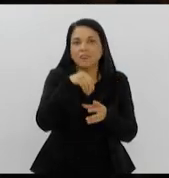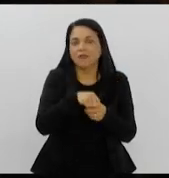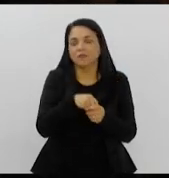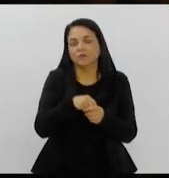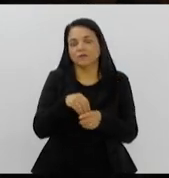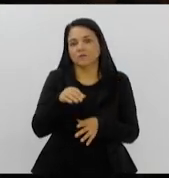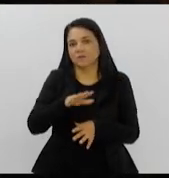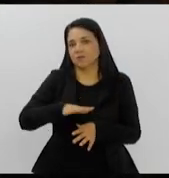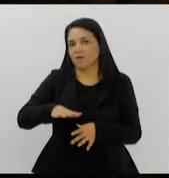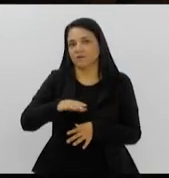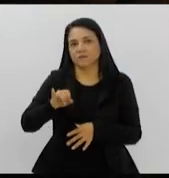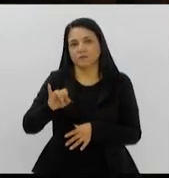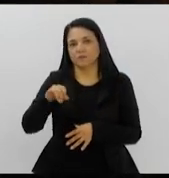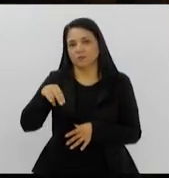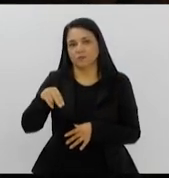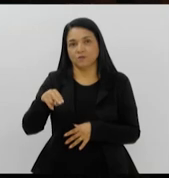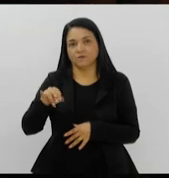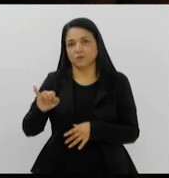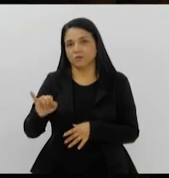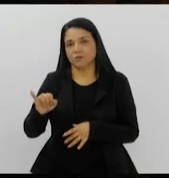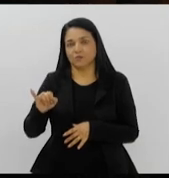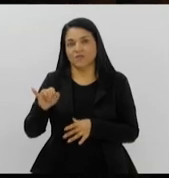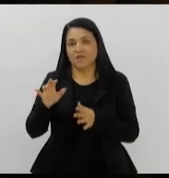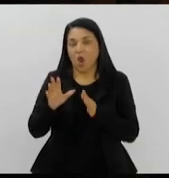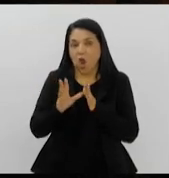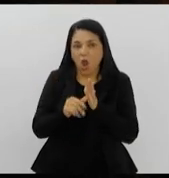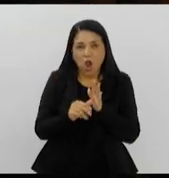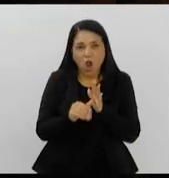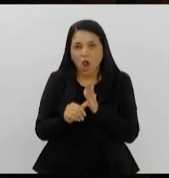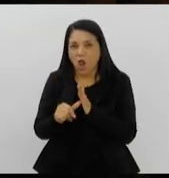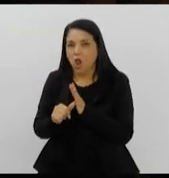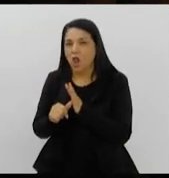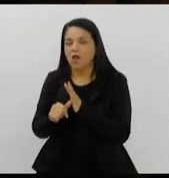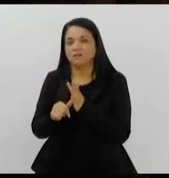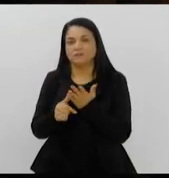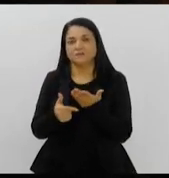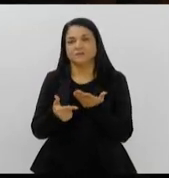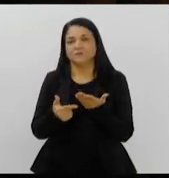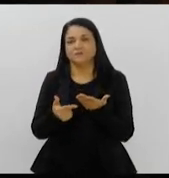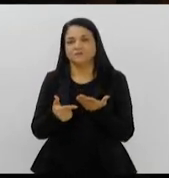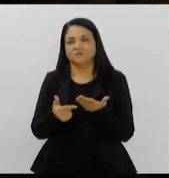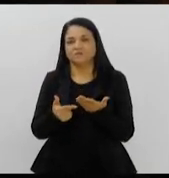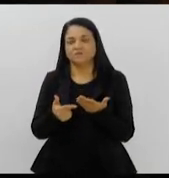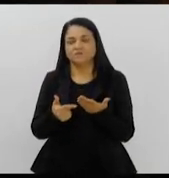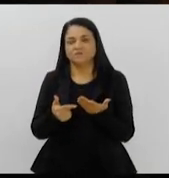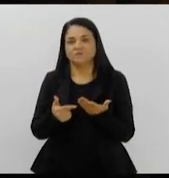Iguaçu, vindo assaltar frequentemente